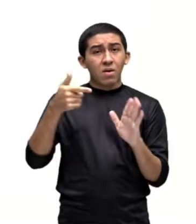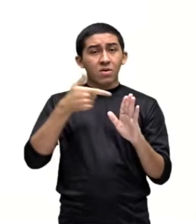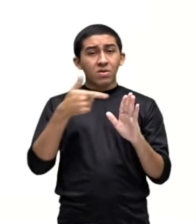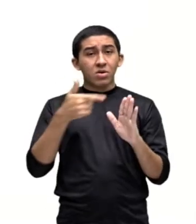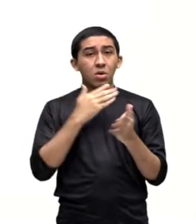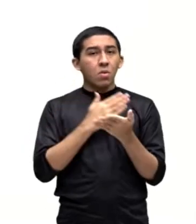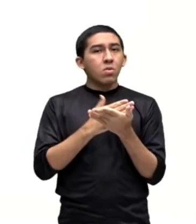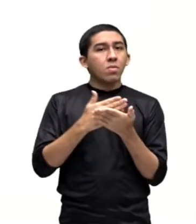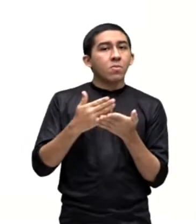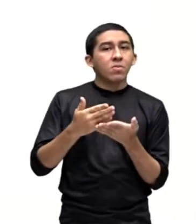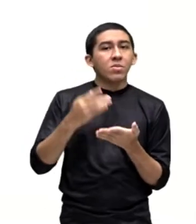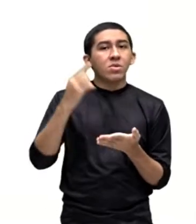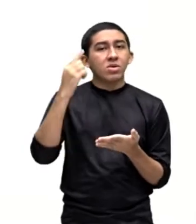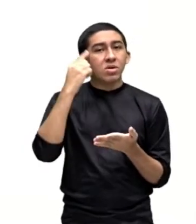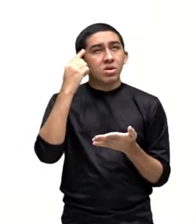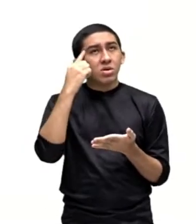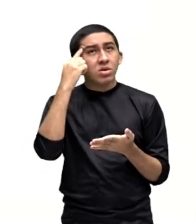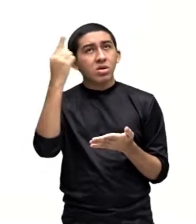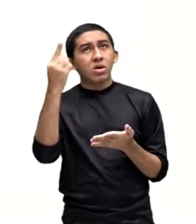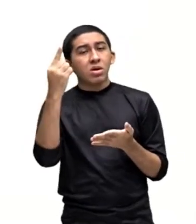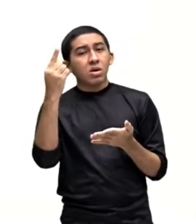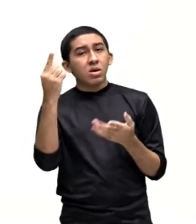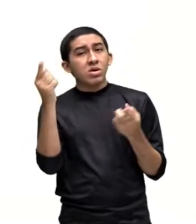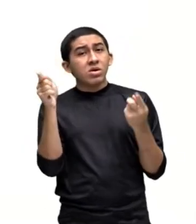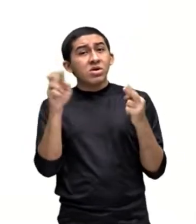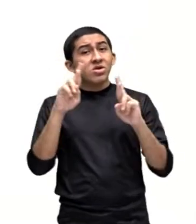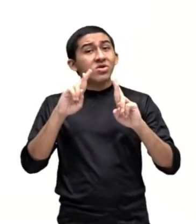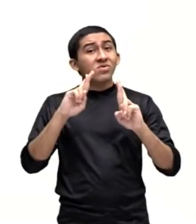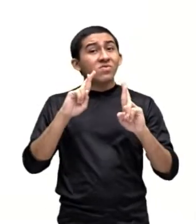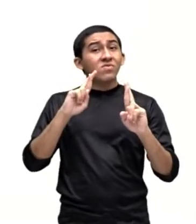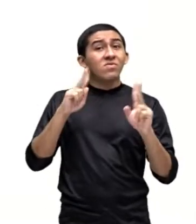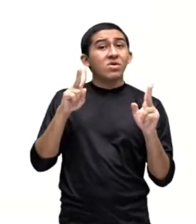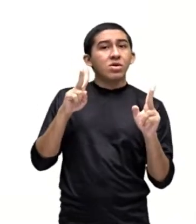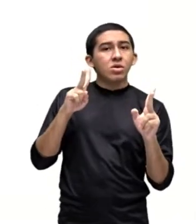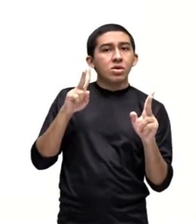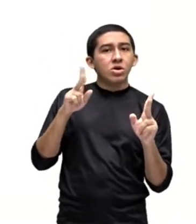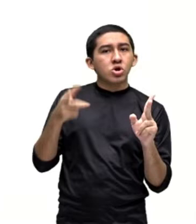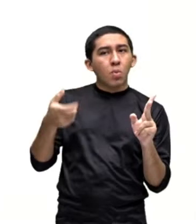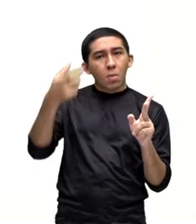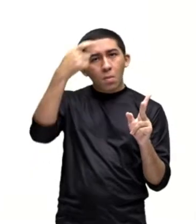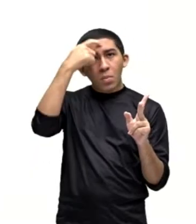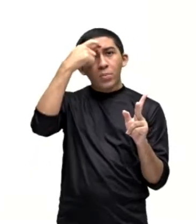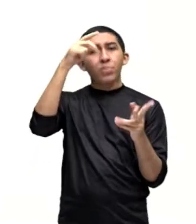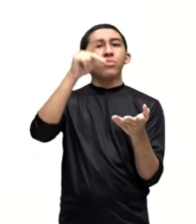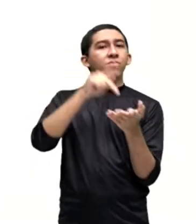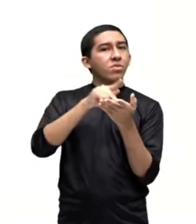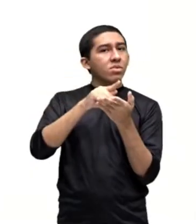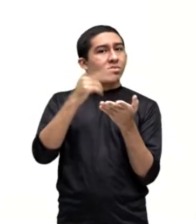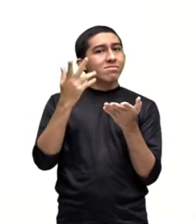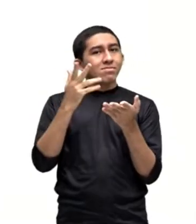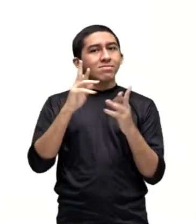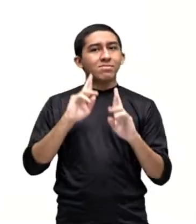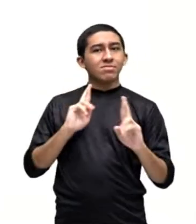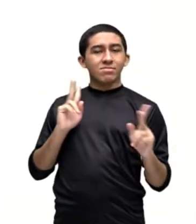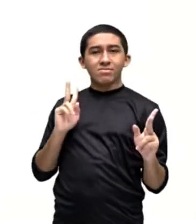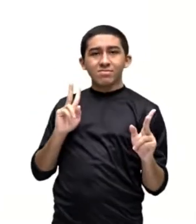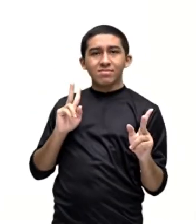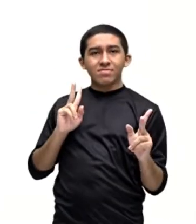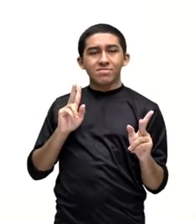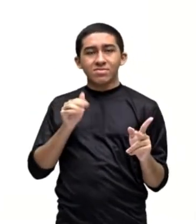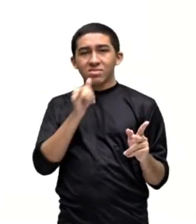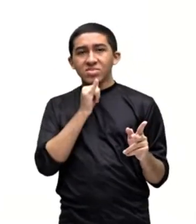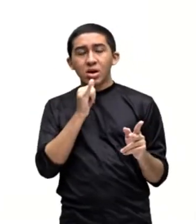Iniciamos aqui com a ideia contrária daquilo que nós efetivamente queríamos dizer, não é? Então, quando eu digo parabéns pela sua